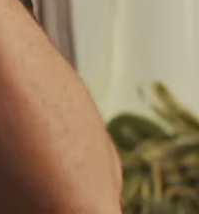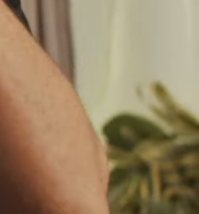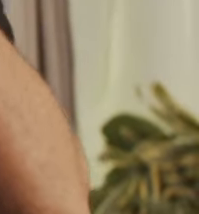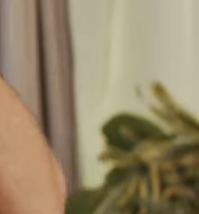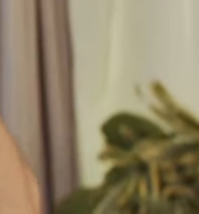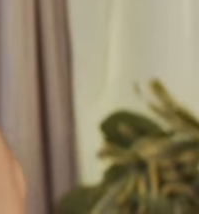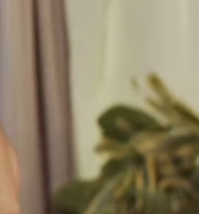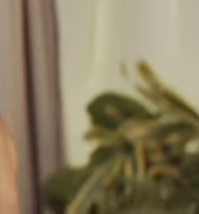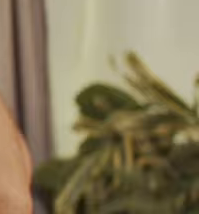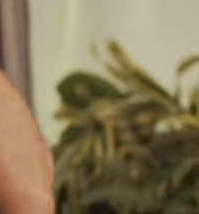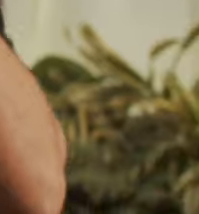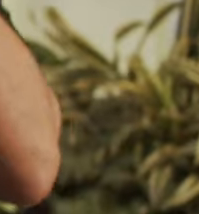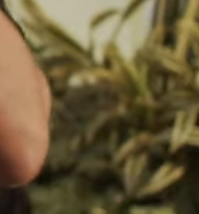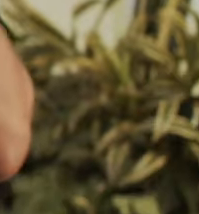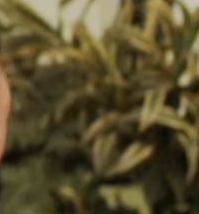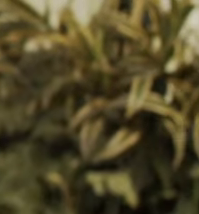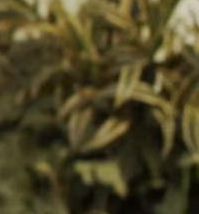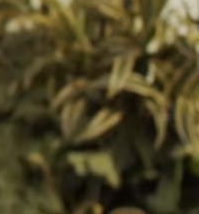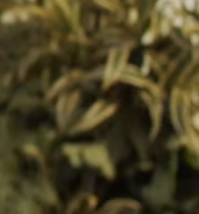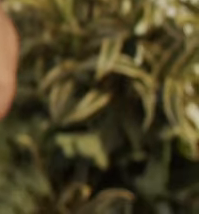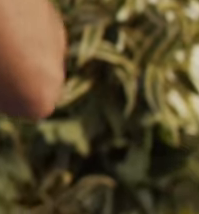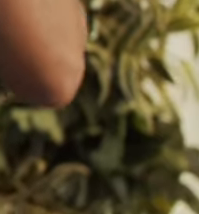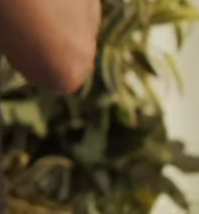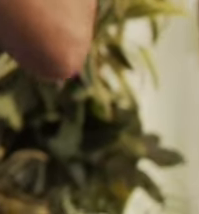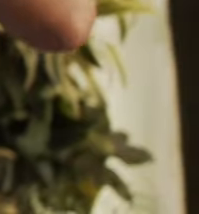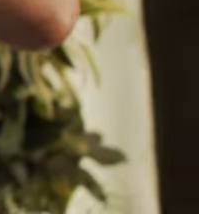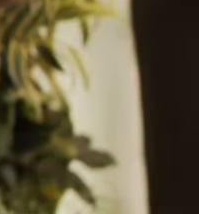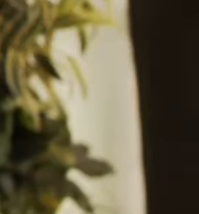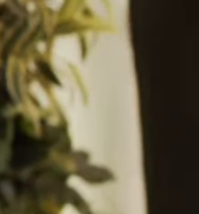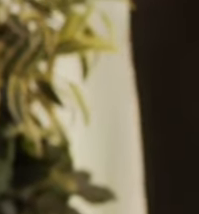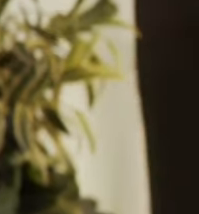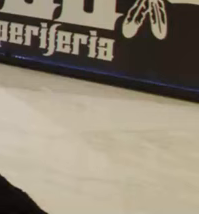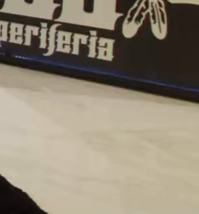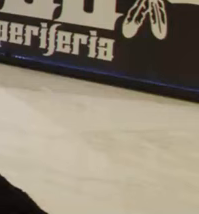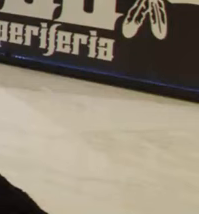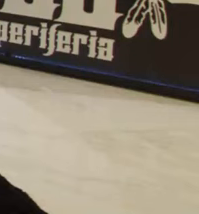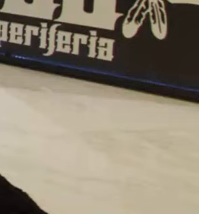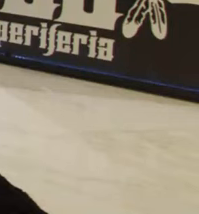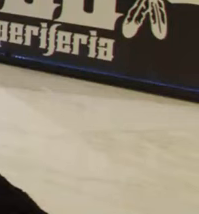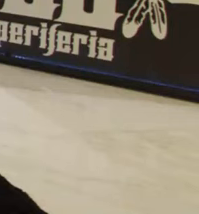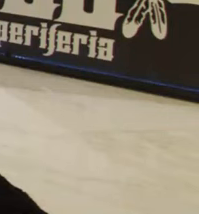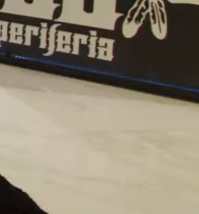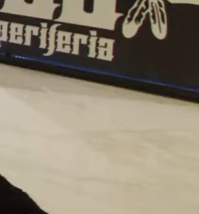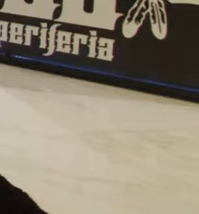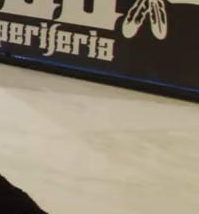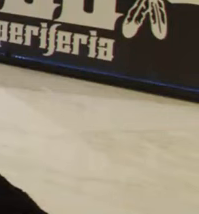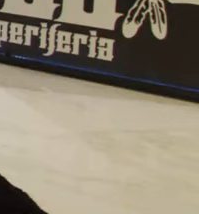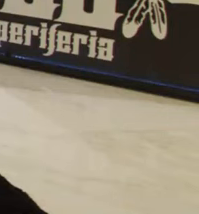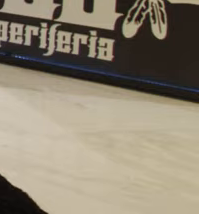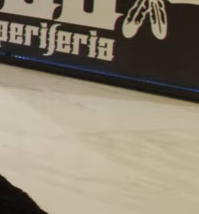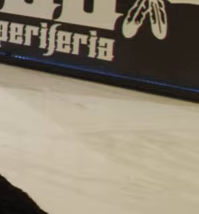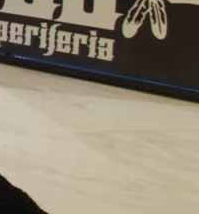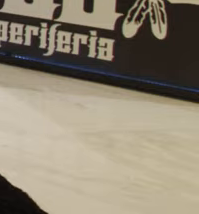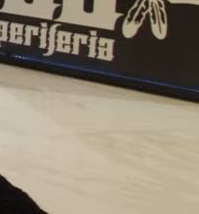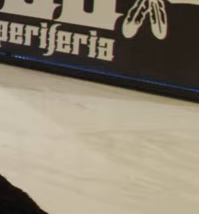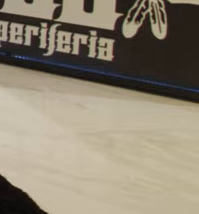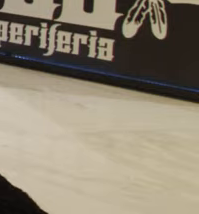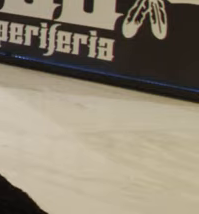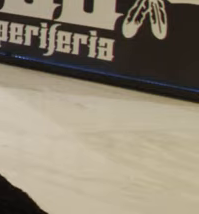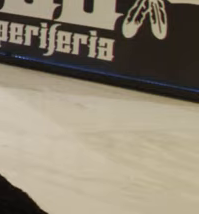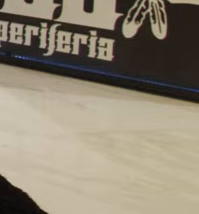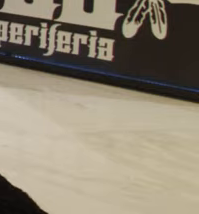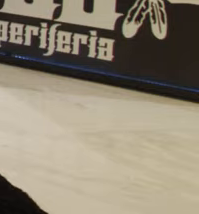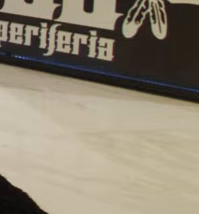E vi que o segredo de uma vida sólida é quebrar a estatística, deixa o mundo girar. Já pensou se eu